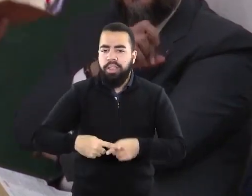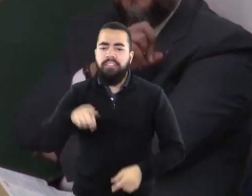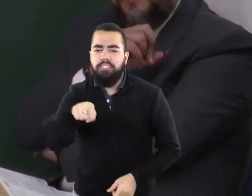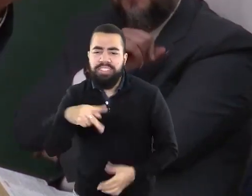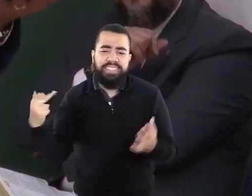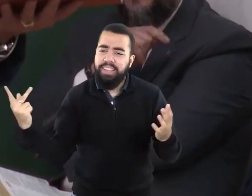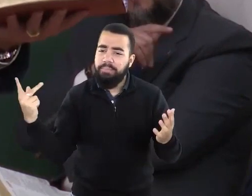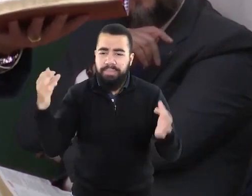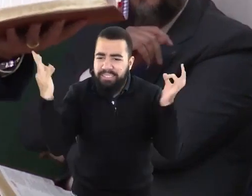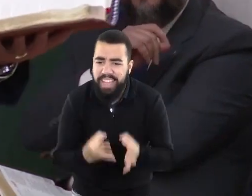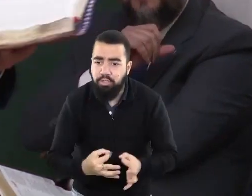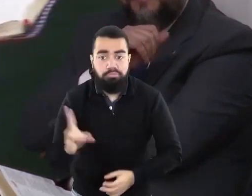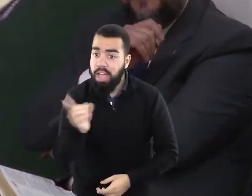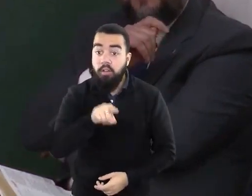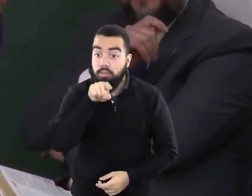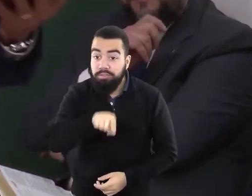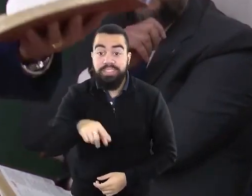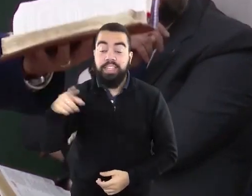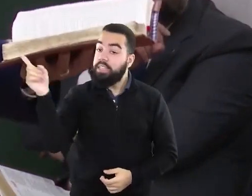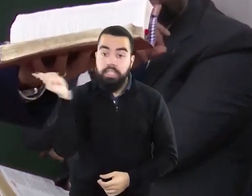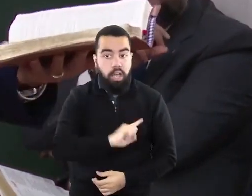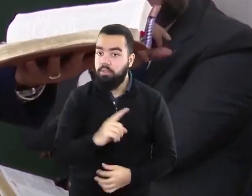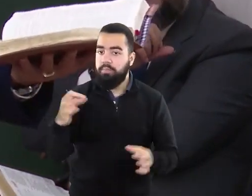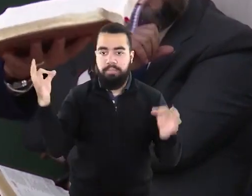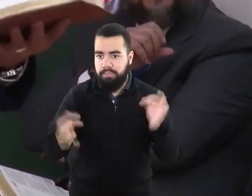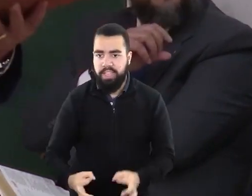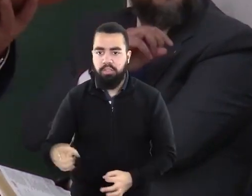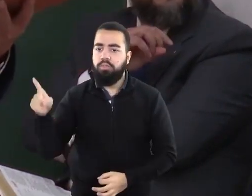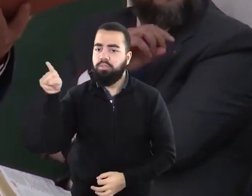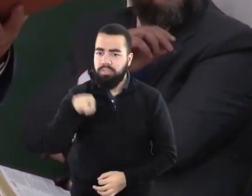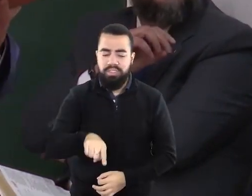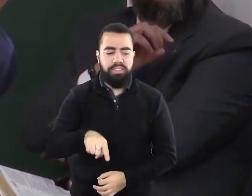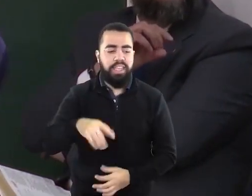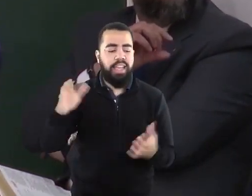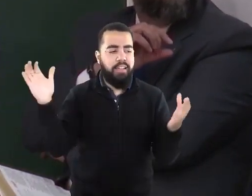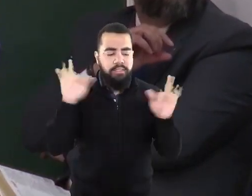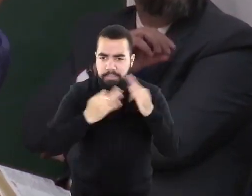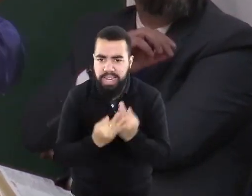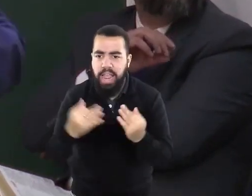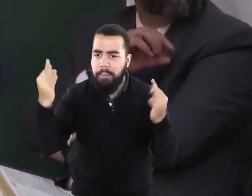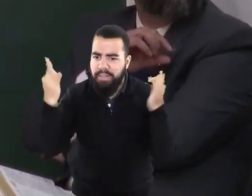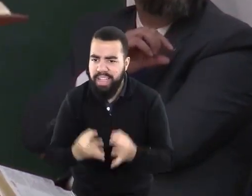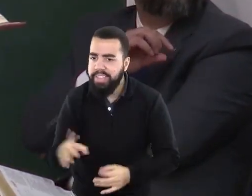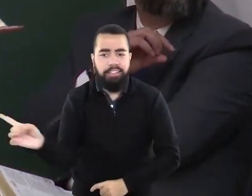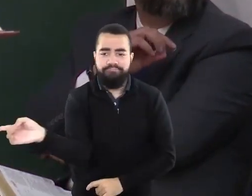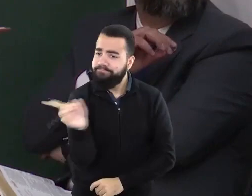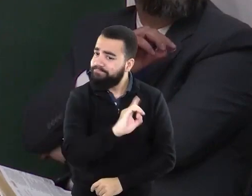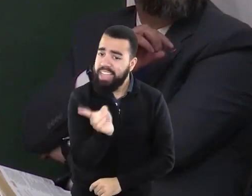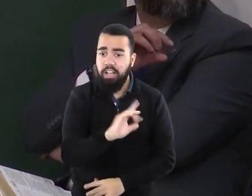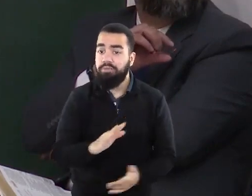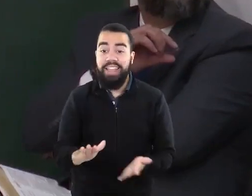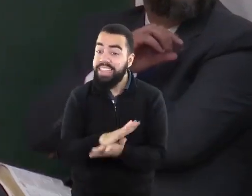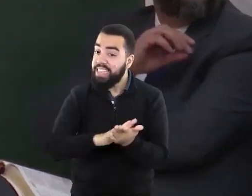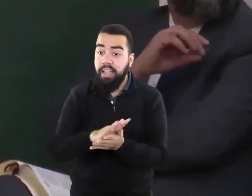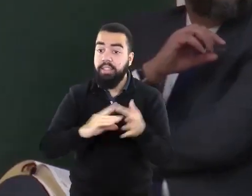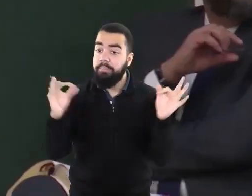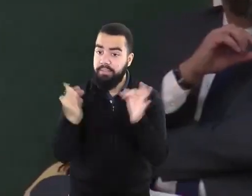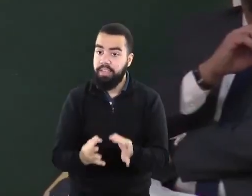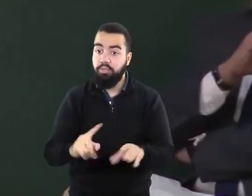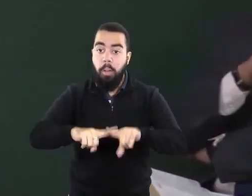você não veio de uma família perfeita, você não tem filhos perfeitos. Agora, casamento, você tem que trabalhar as dificuldades. Vamos para